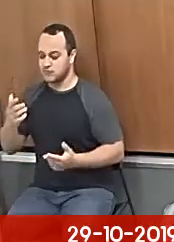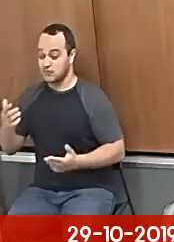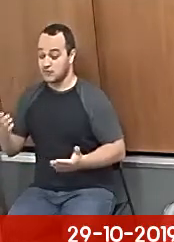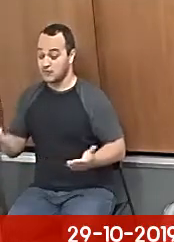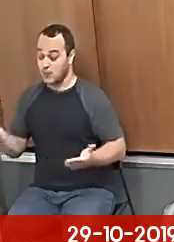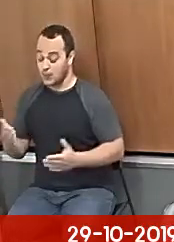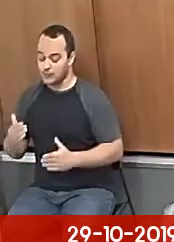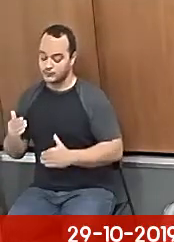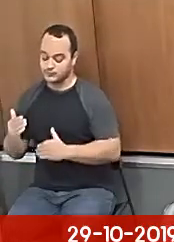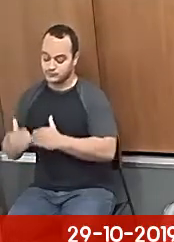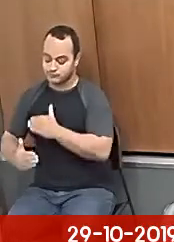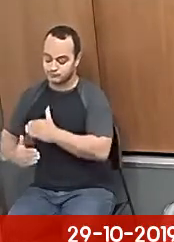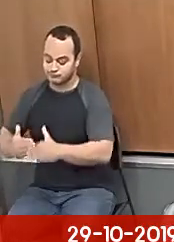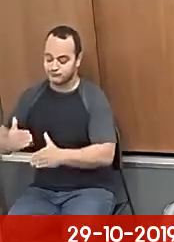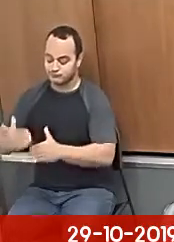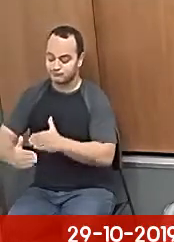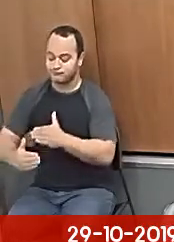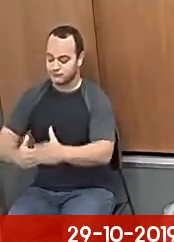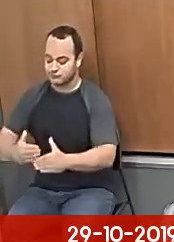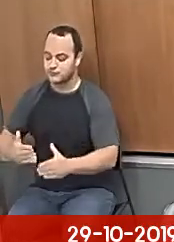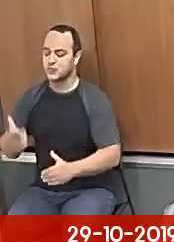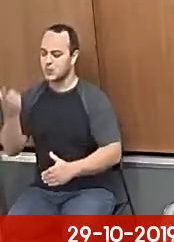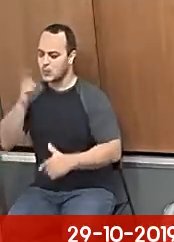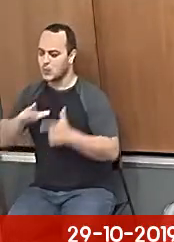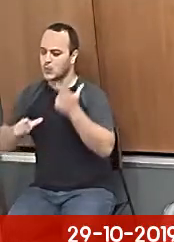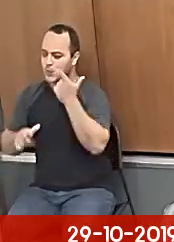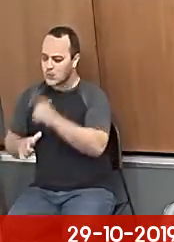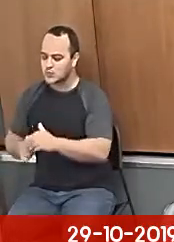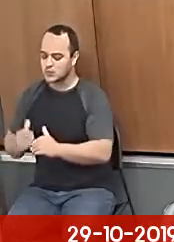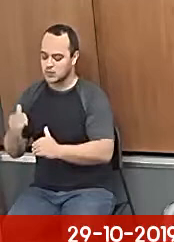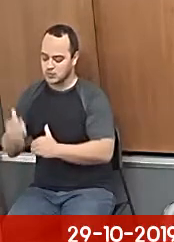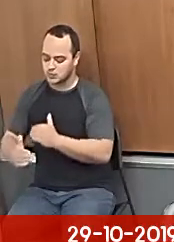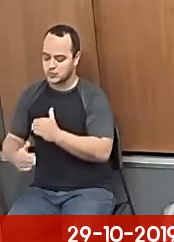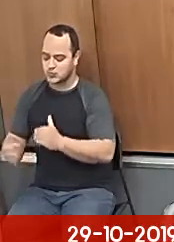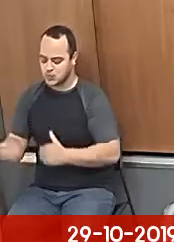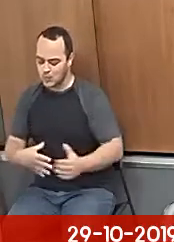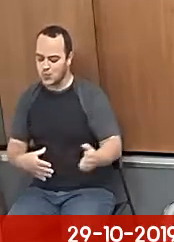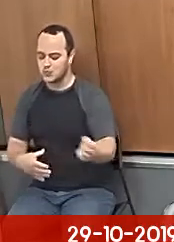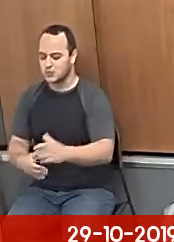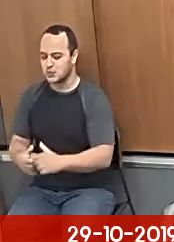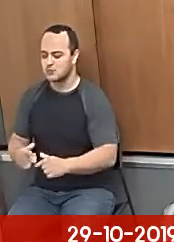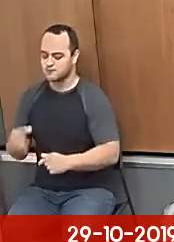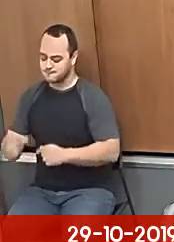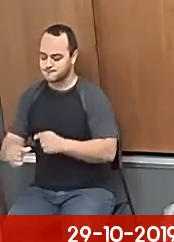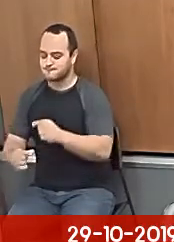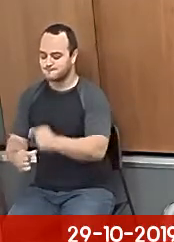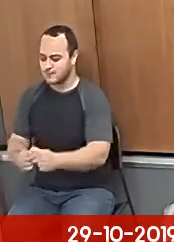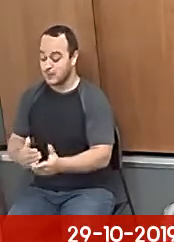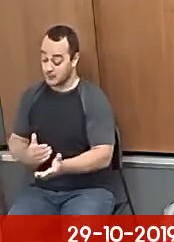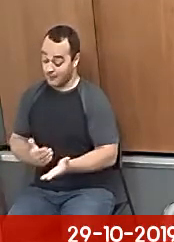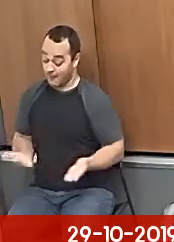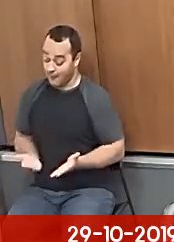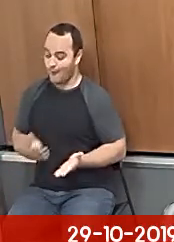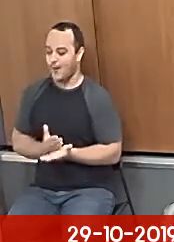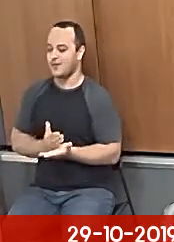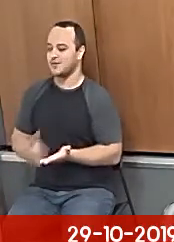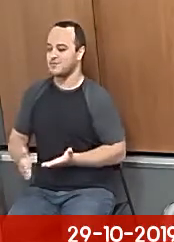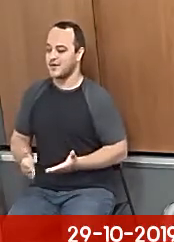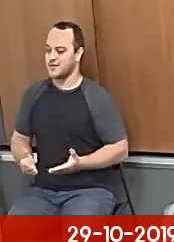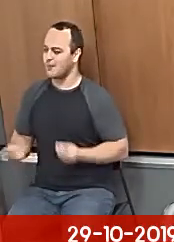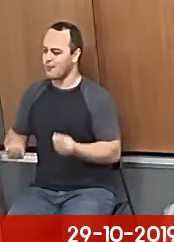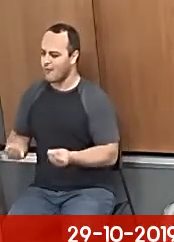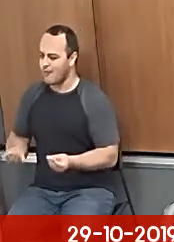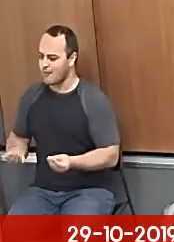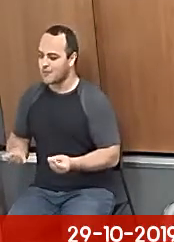um fato novo, né? E essa aí pode ter certeza que estamos começando e começando bem. E com Deus na frente, nós podemos